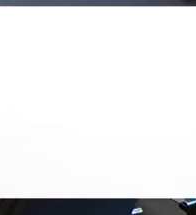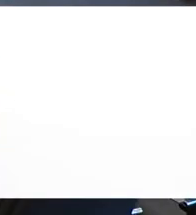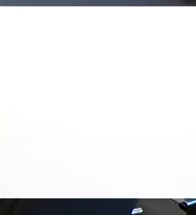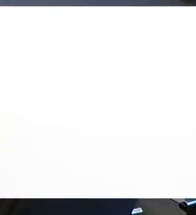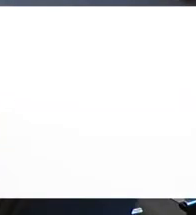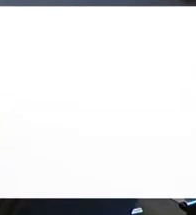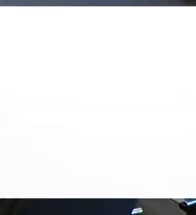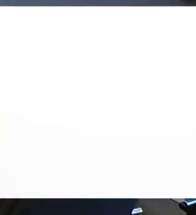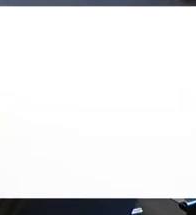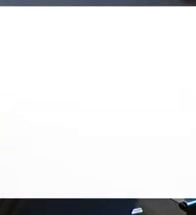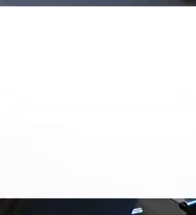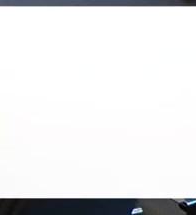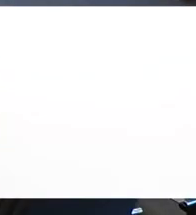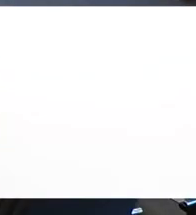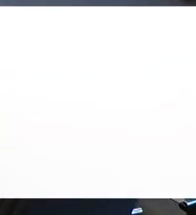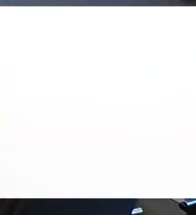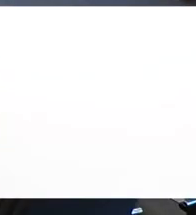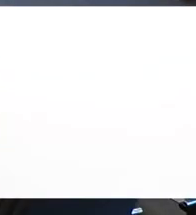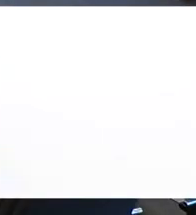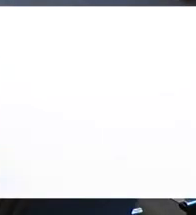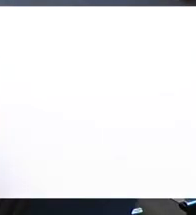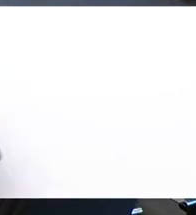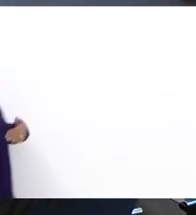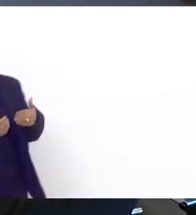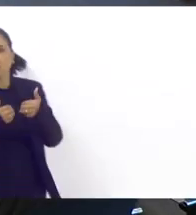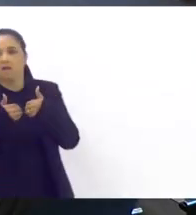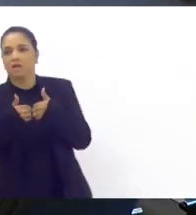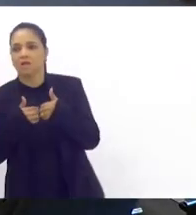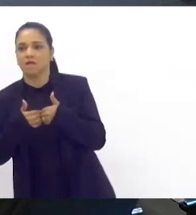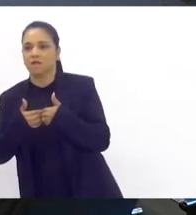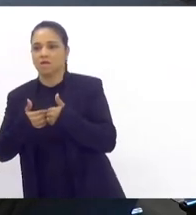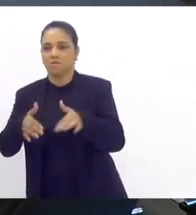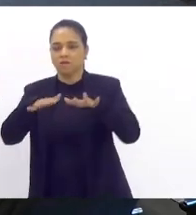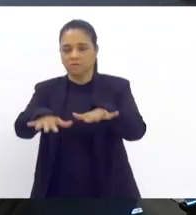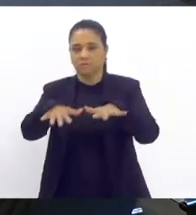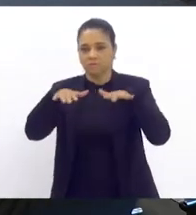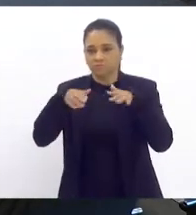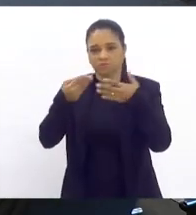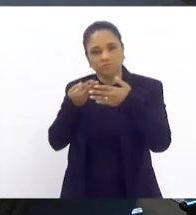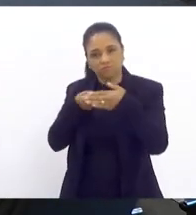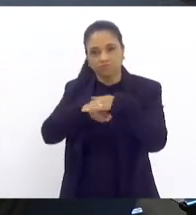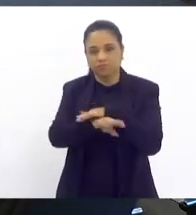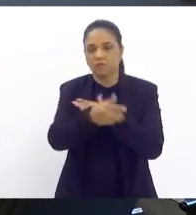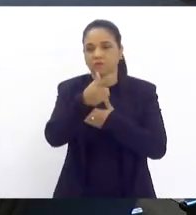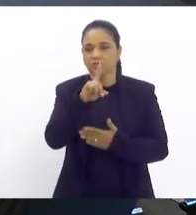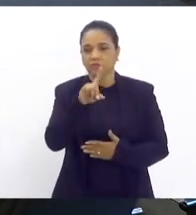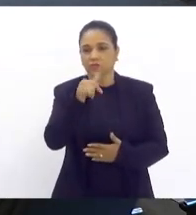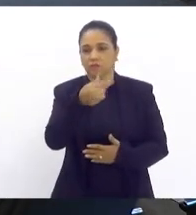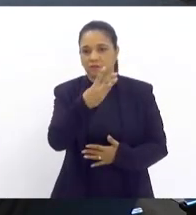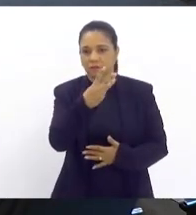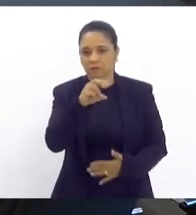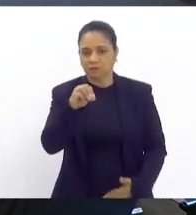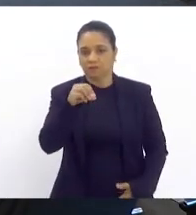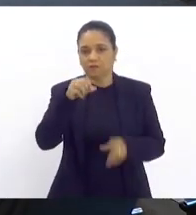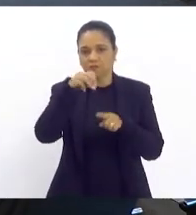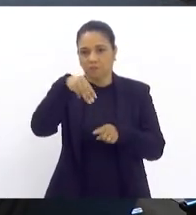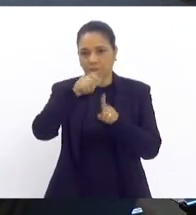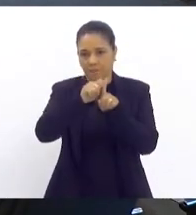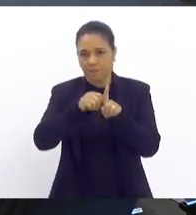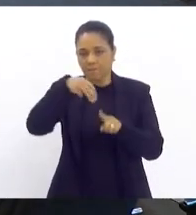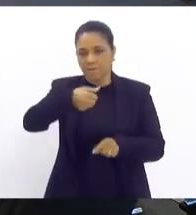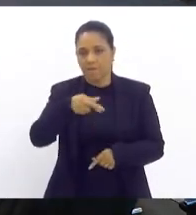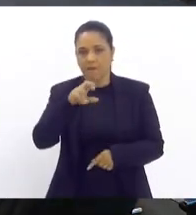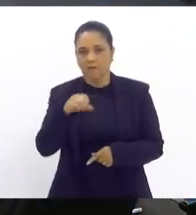está reaberta a sessão ordem do dia sessão ordinária do dia 30 de março do ano de 2023